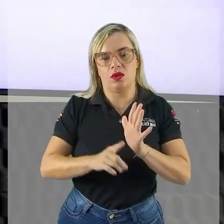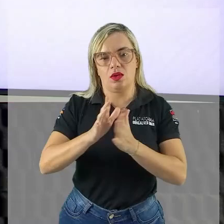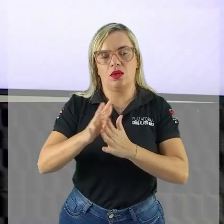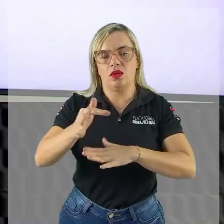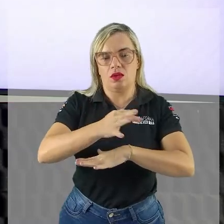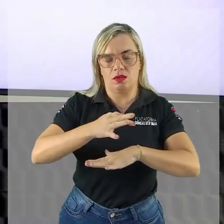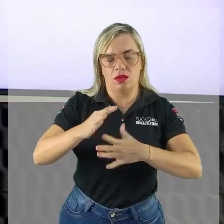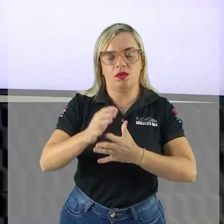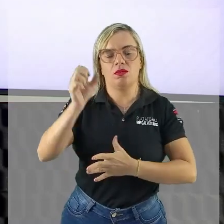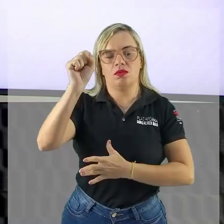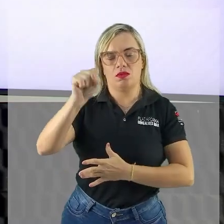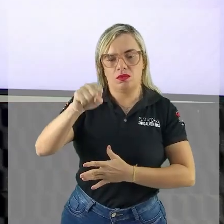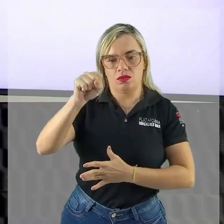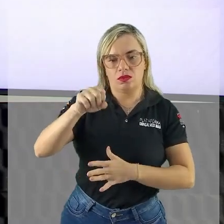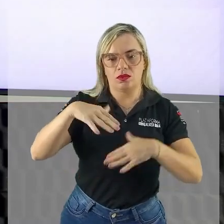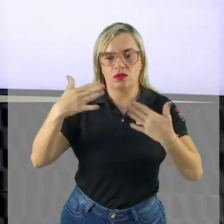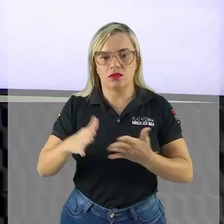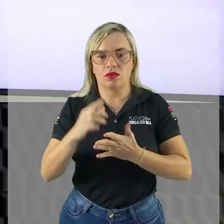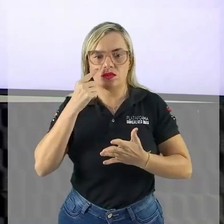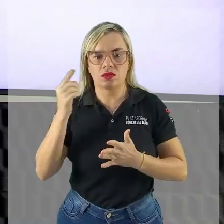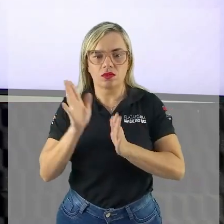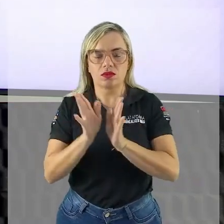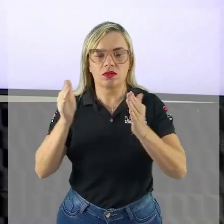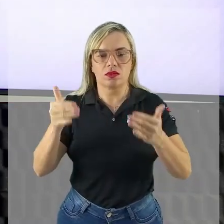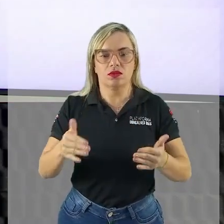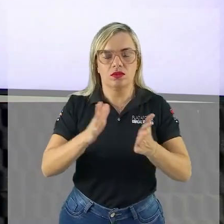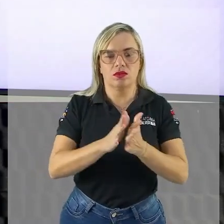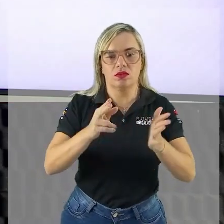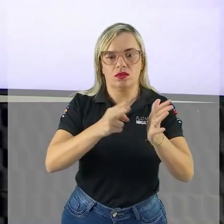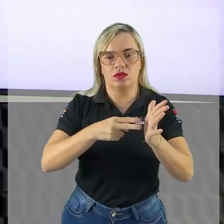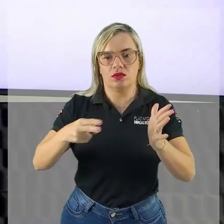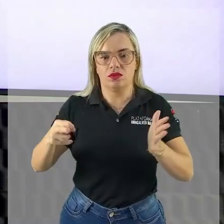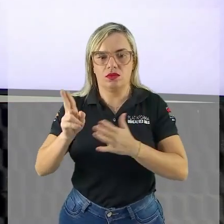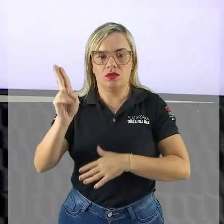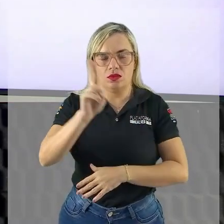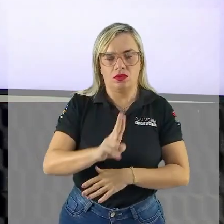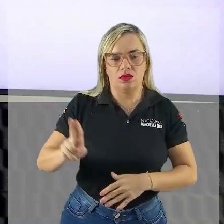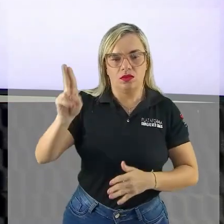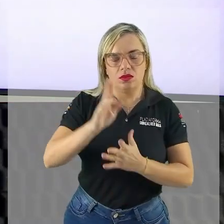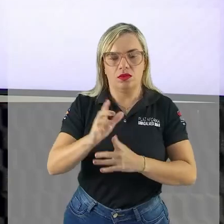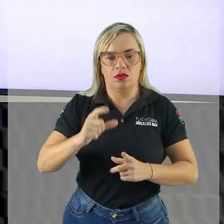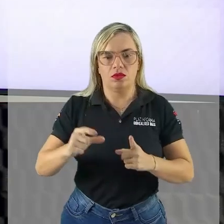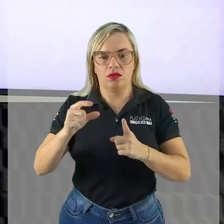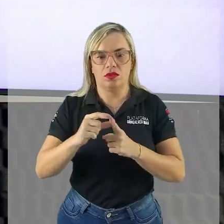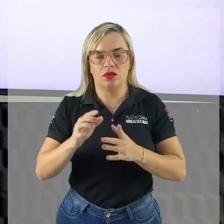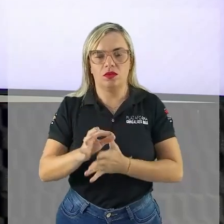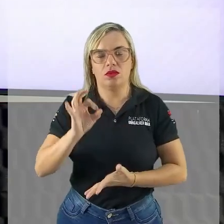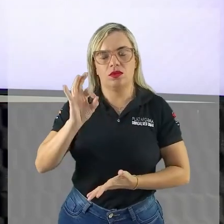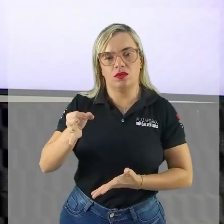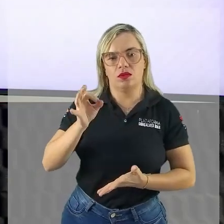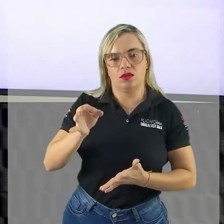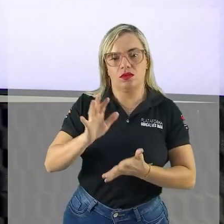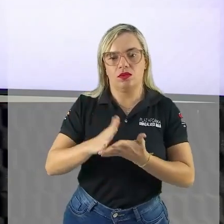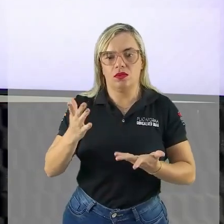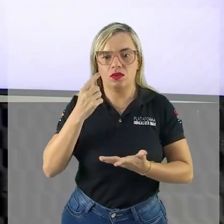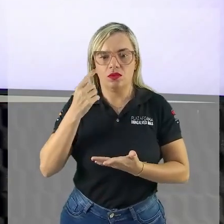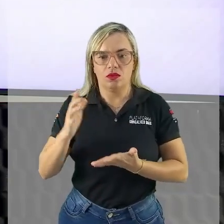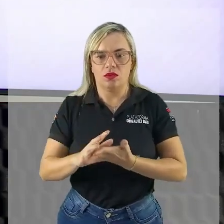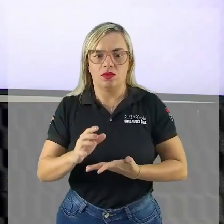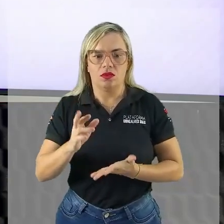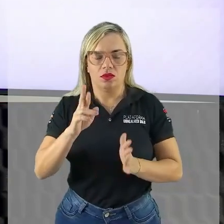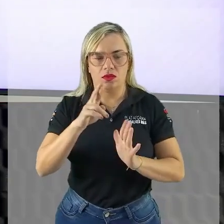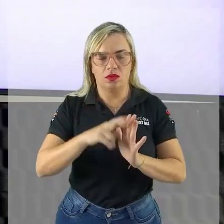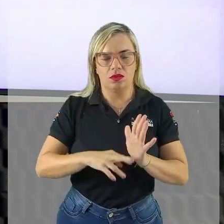sim, tá? Então, aqui nós vamos dar uma atenção ao vocabulário, tá? O uso da palavra exata e apropriada é uma das regras fundamentais do